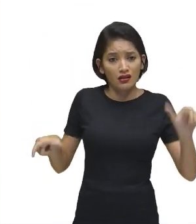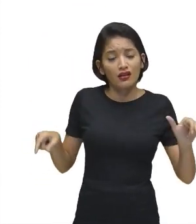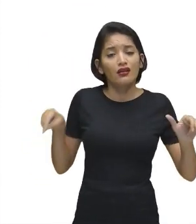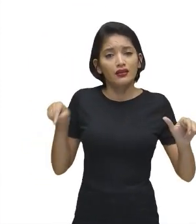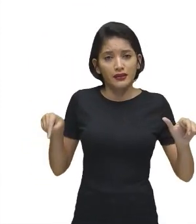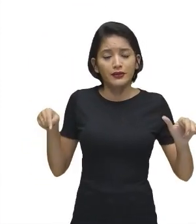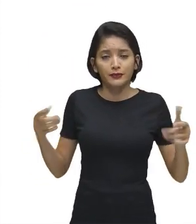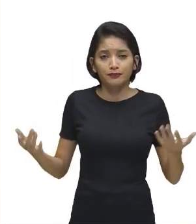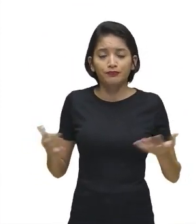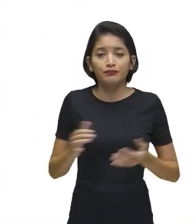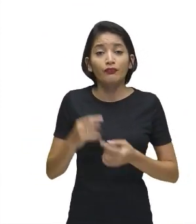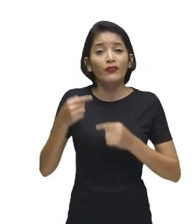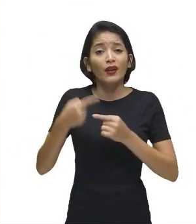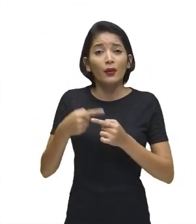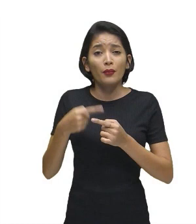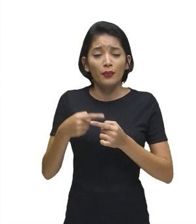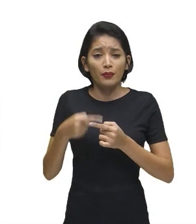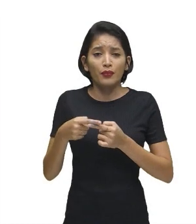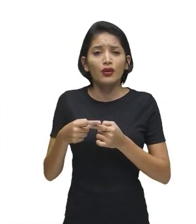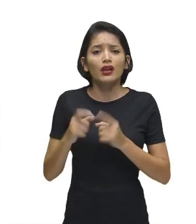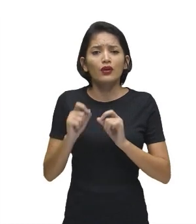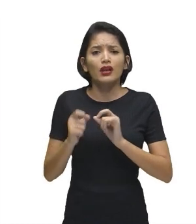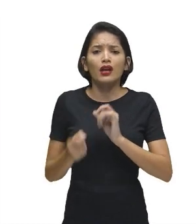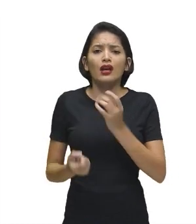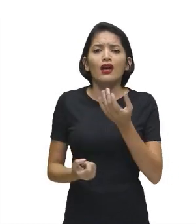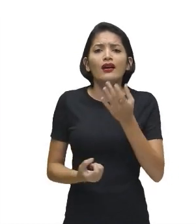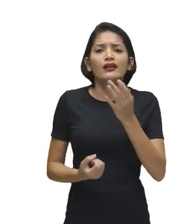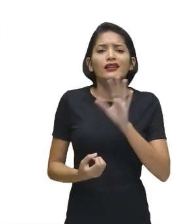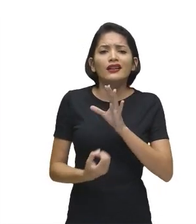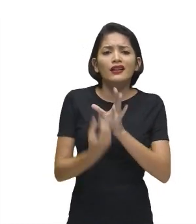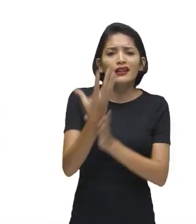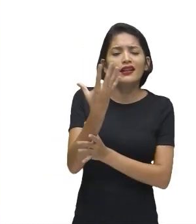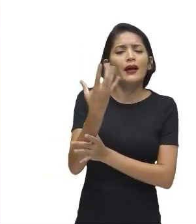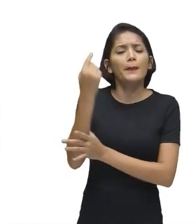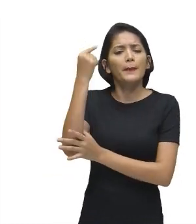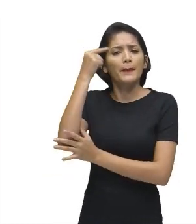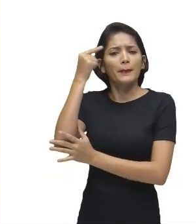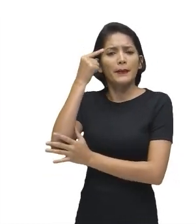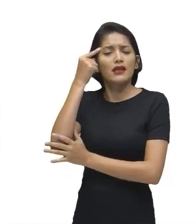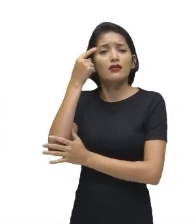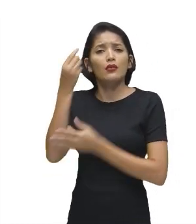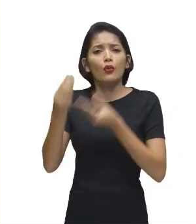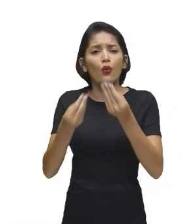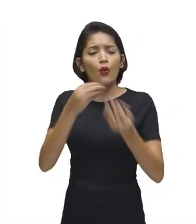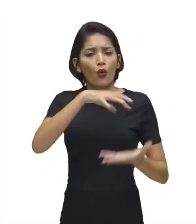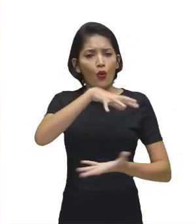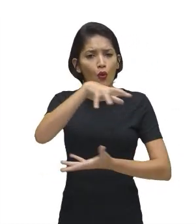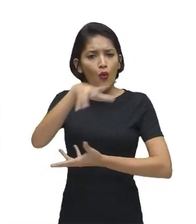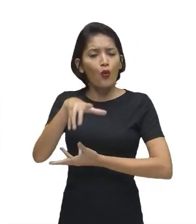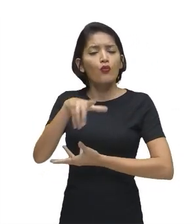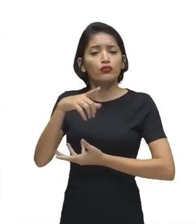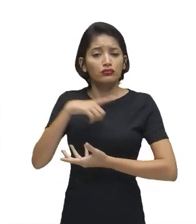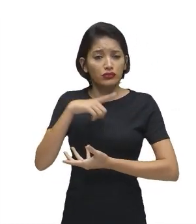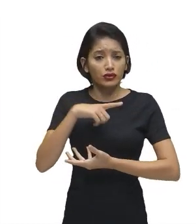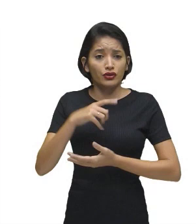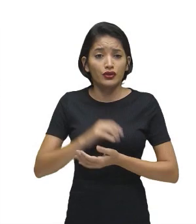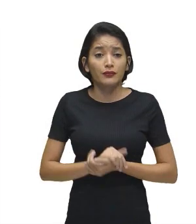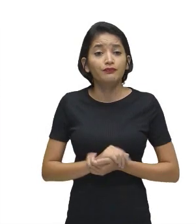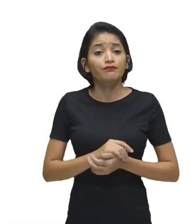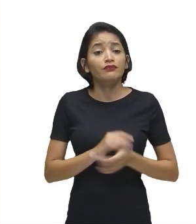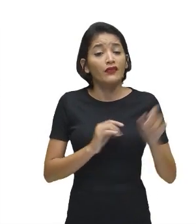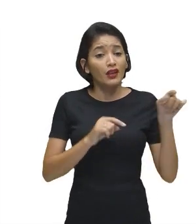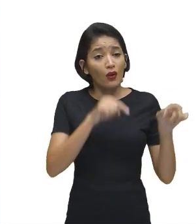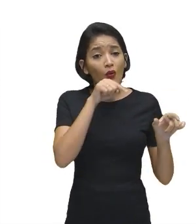impressionismo, pois em lugar de reproduzir uma impressão do mundo que que os cercava, os